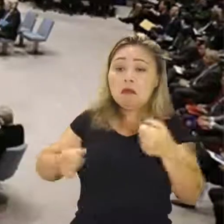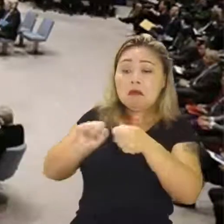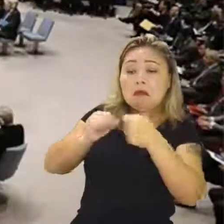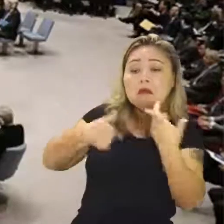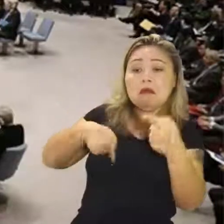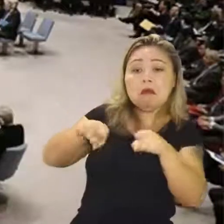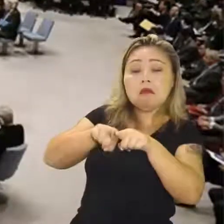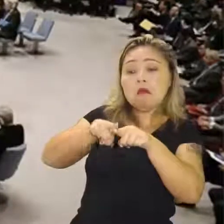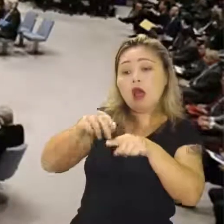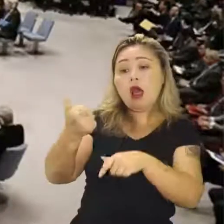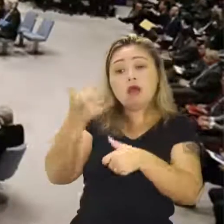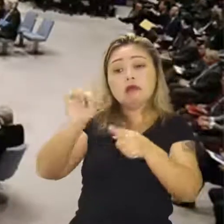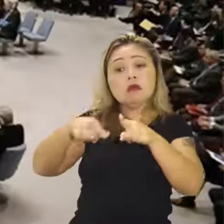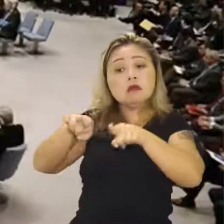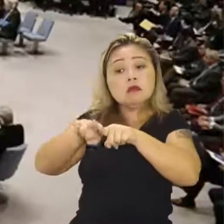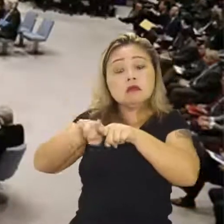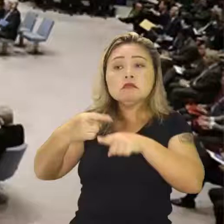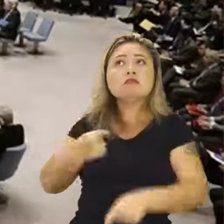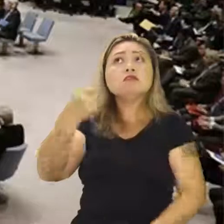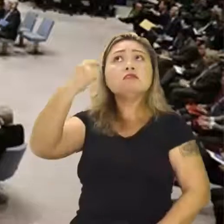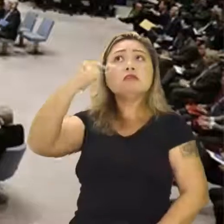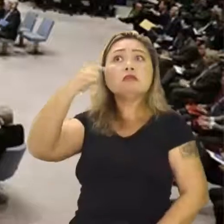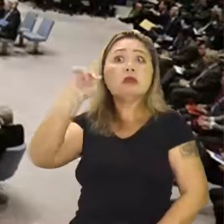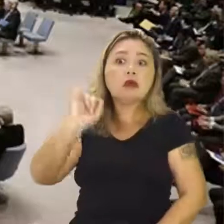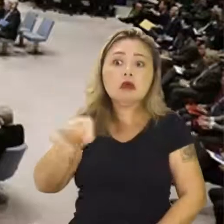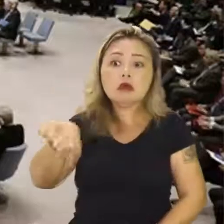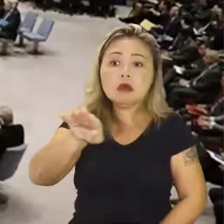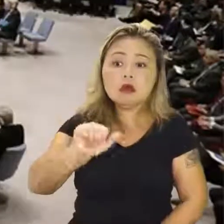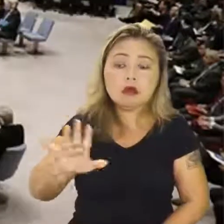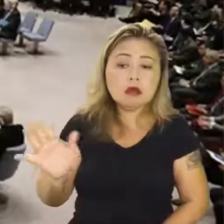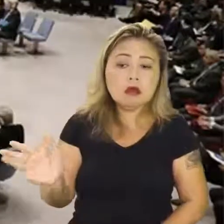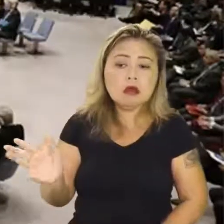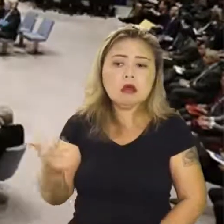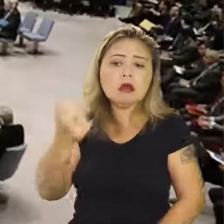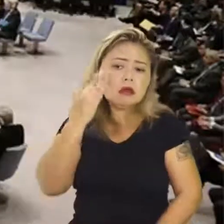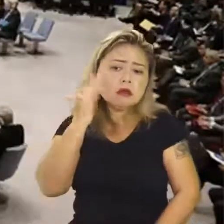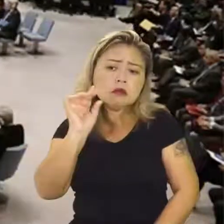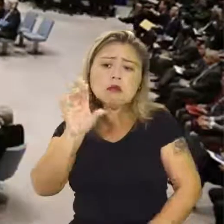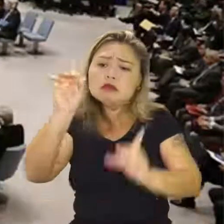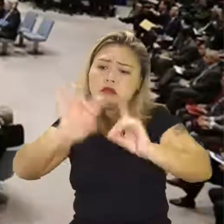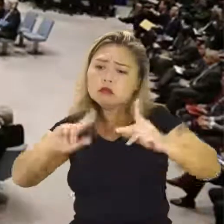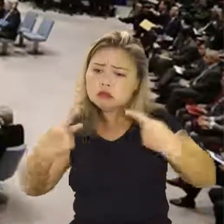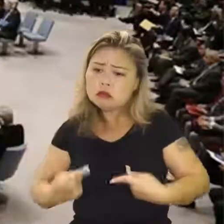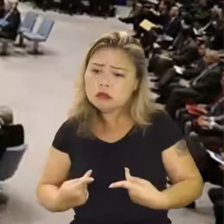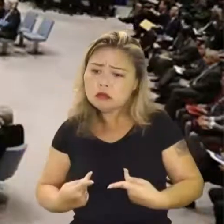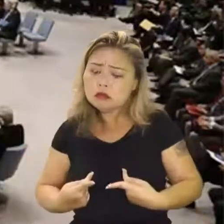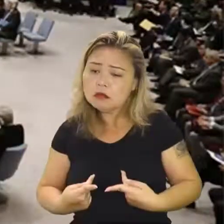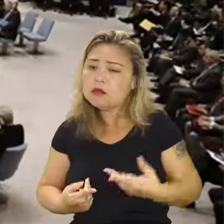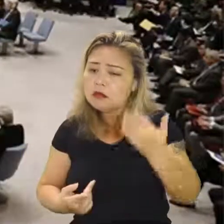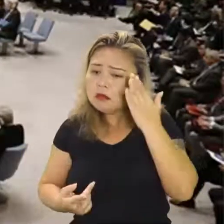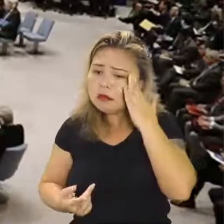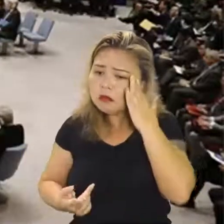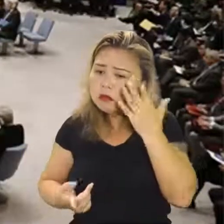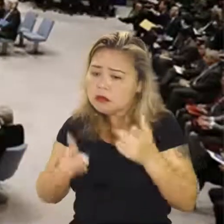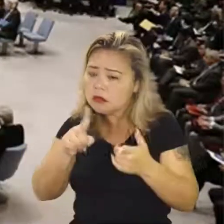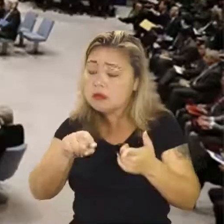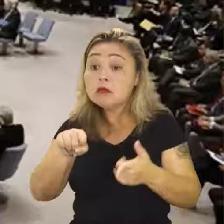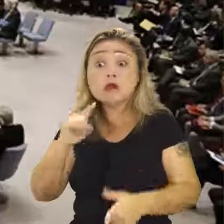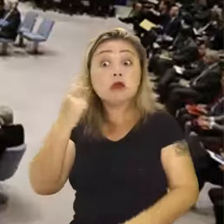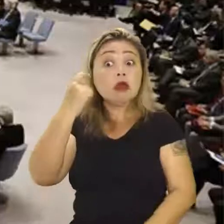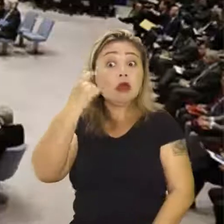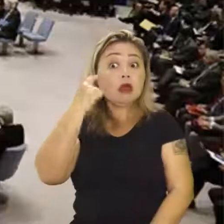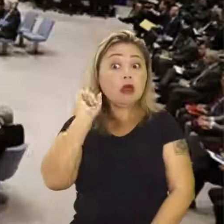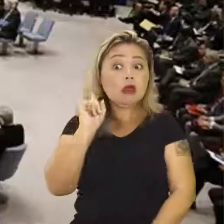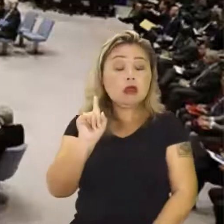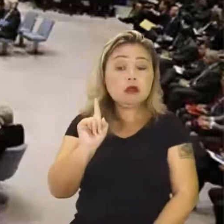vem primeiramente na cabeça? Aí eu pergunto para você, você sabe o que é direito humano? Você já parou para